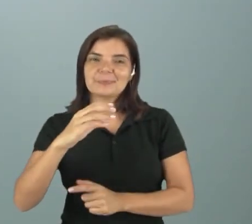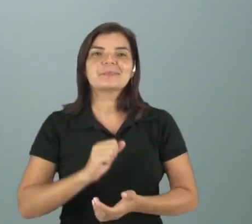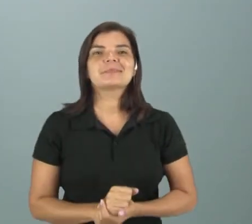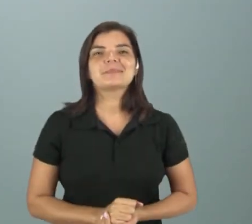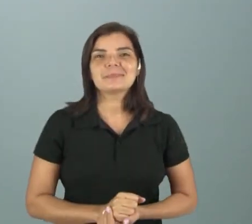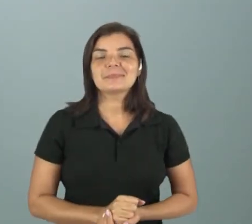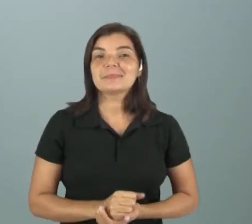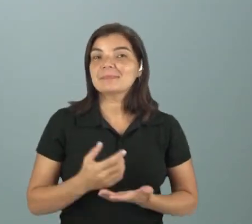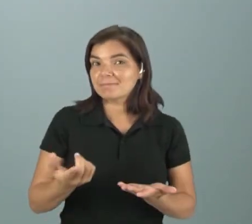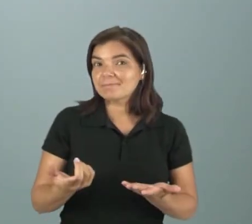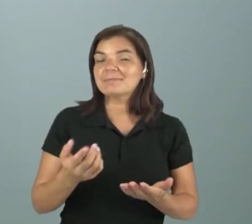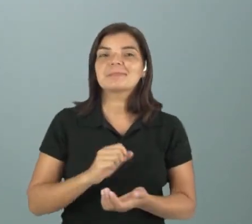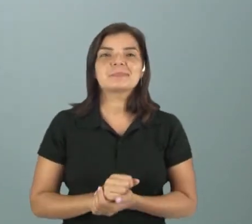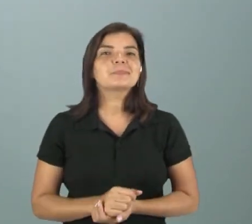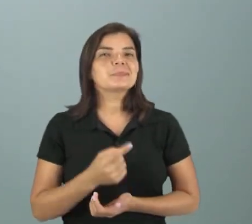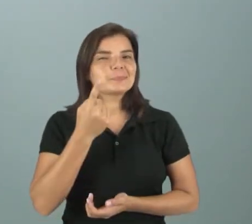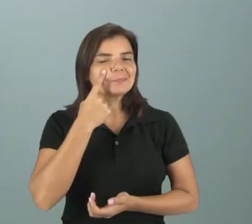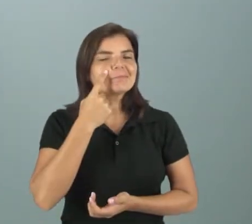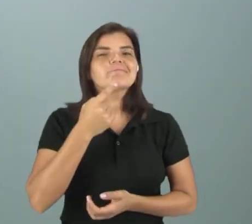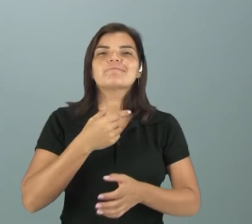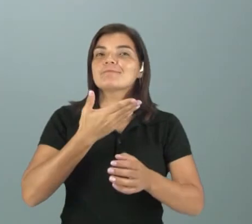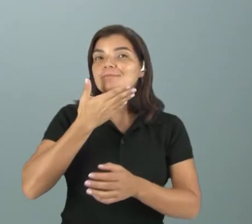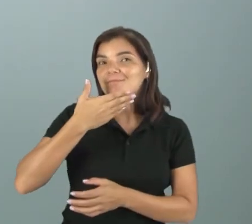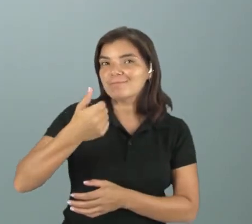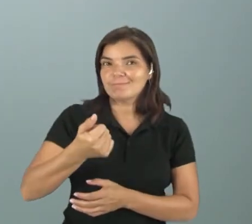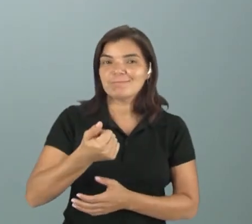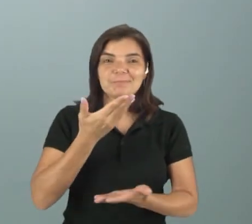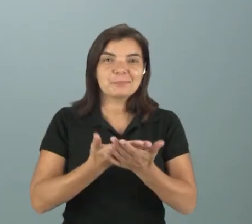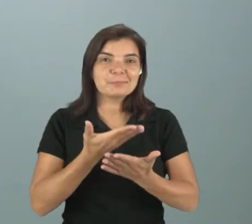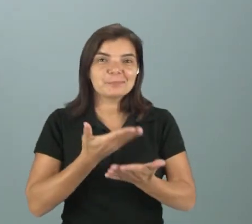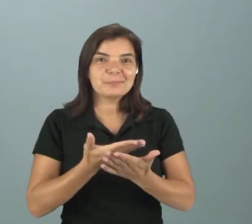Eduque. E aí você, com isso, pode aprimorar ainda mais os